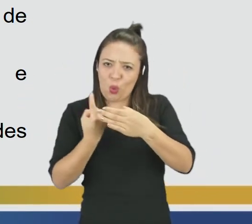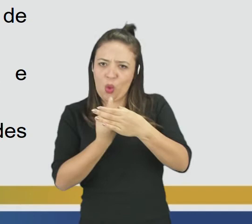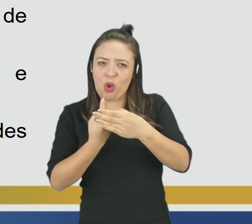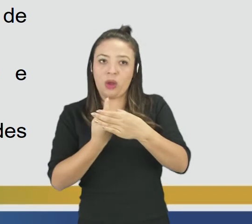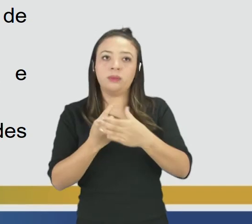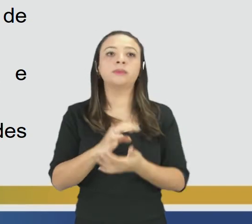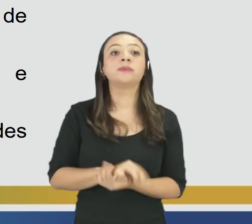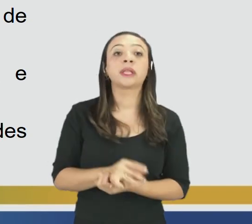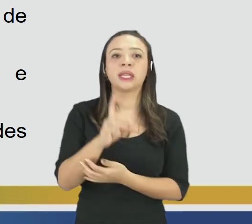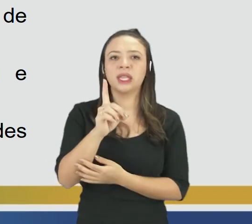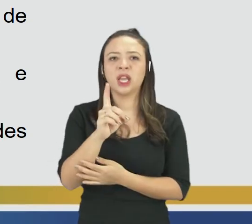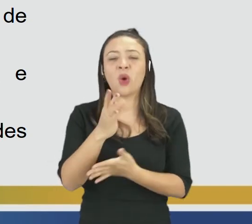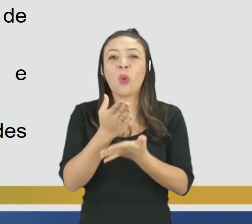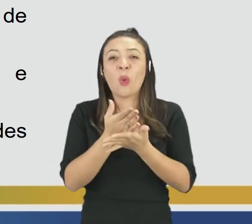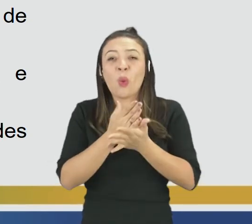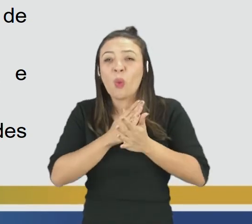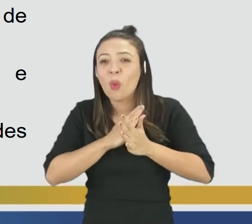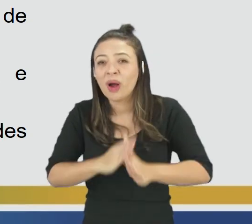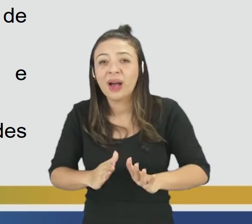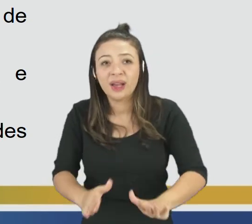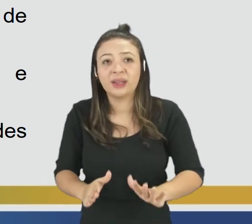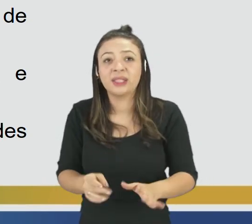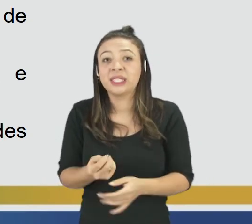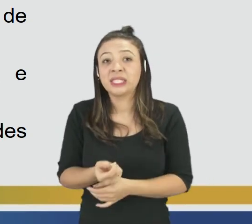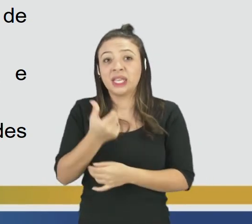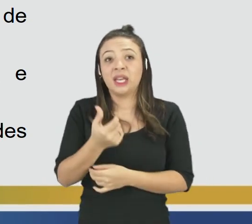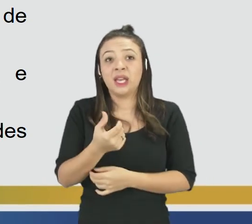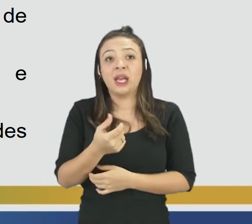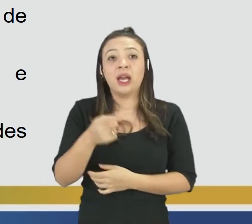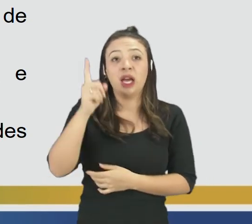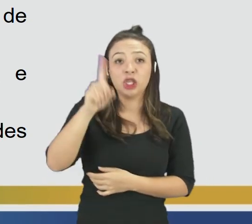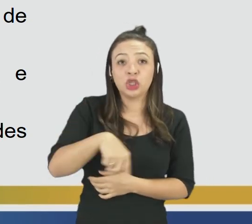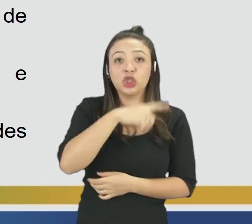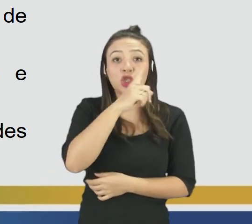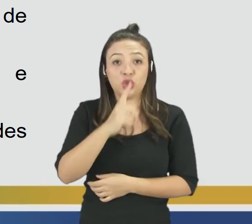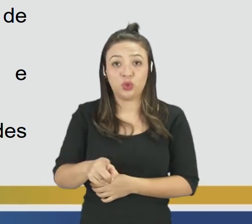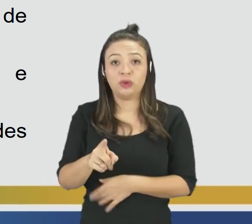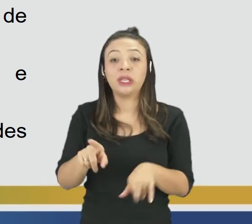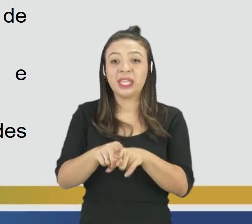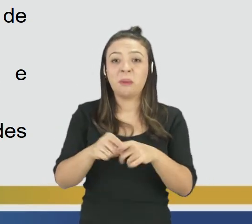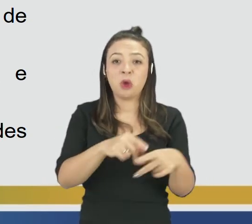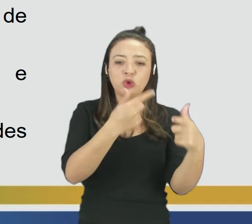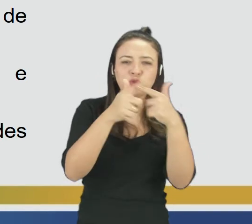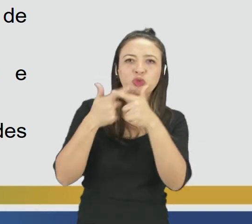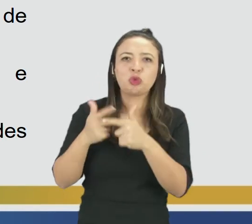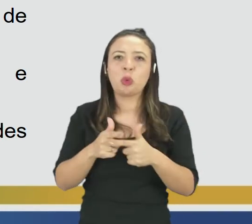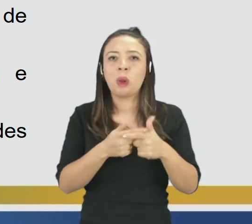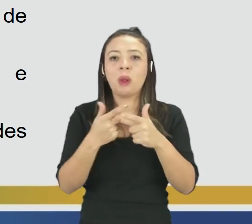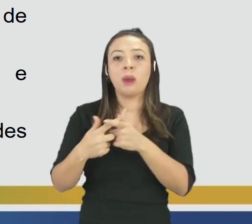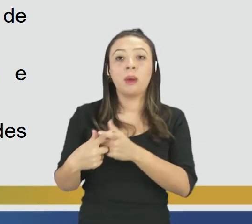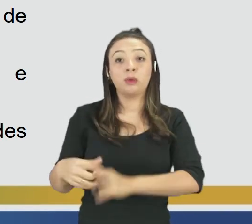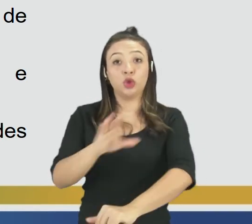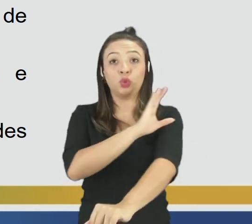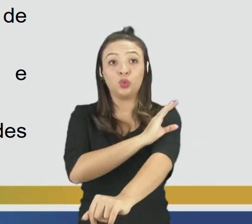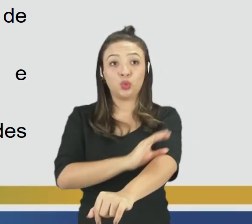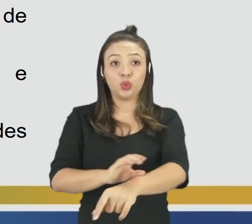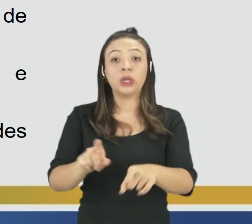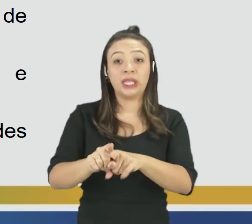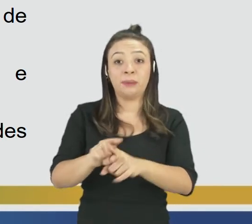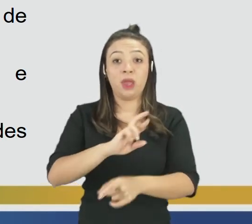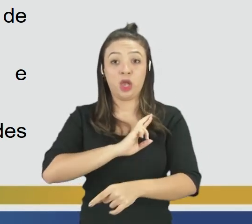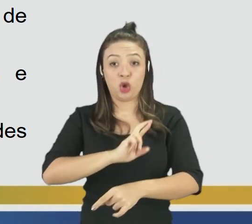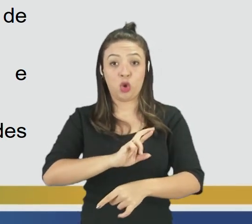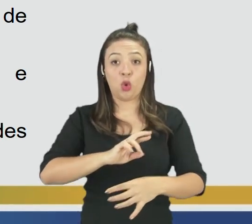quase anulou a xenofobia e os conflitos étnicos e religiosos em todo o planeta